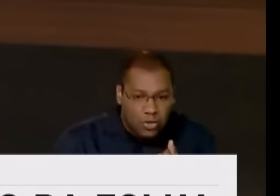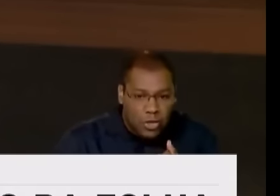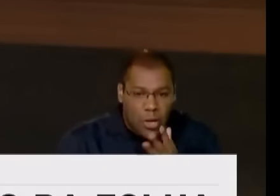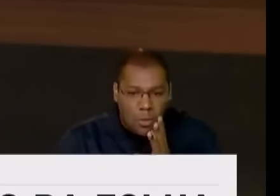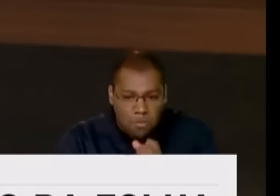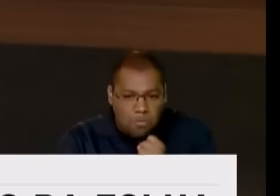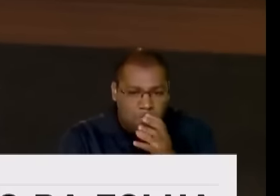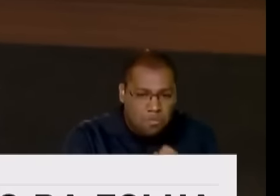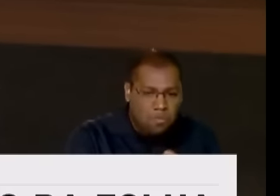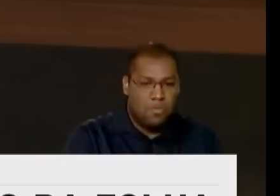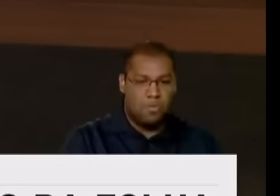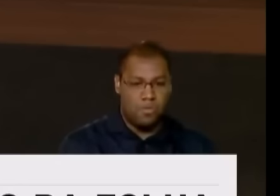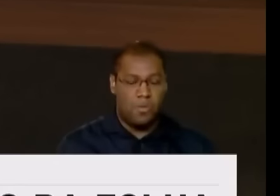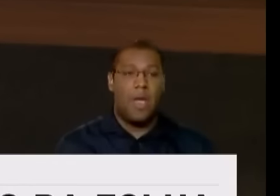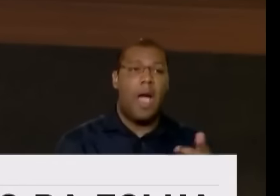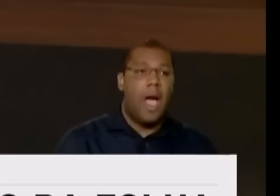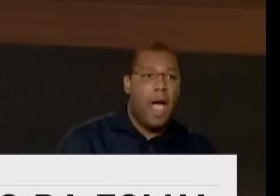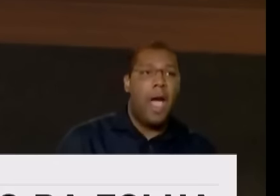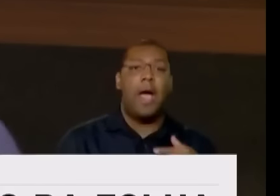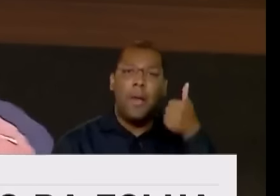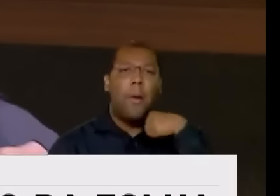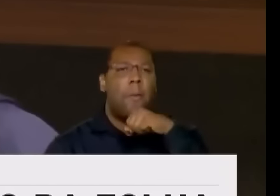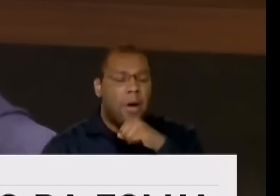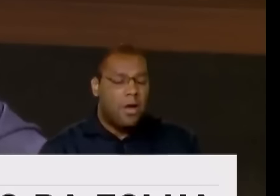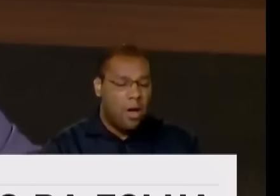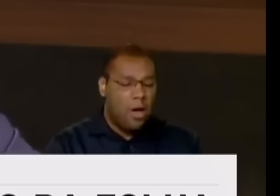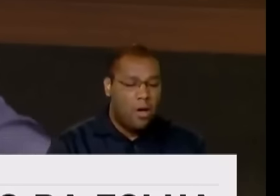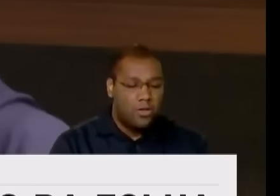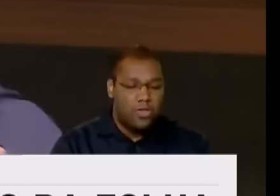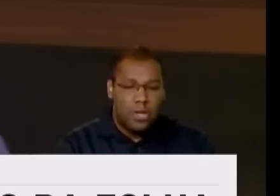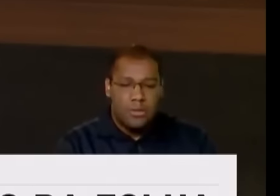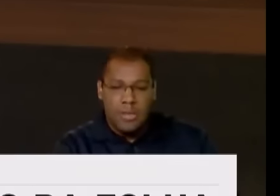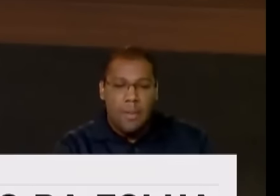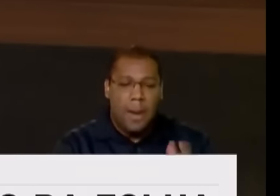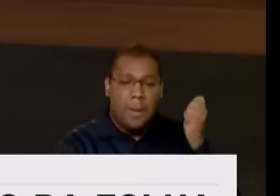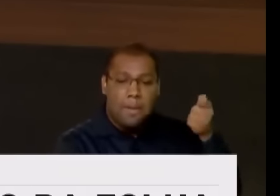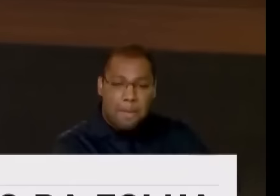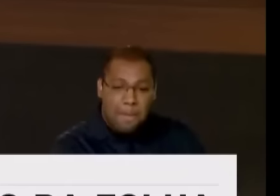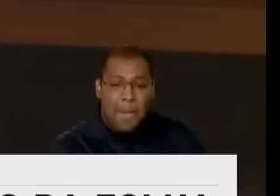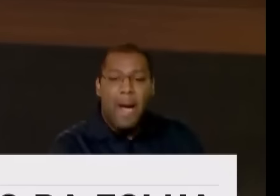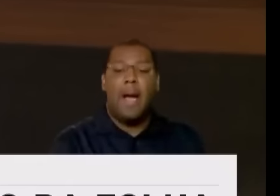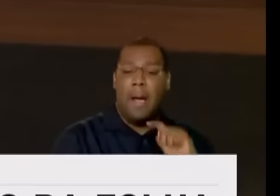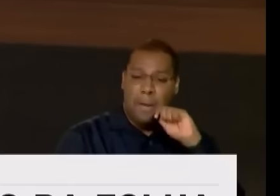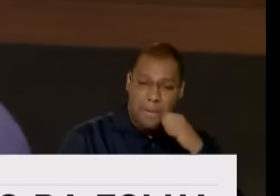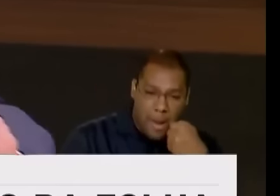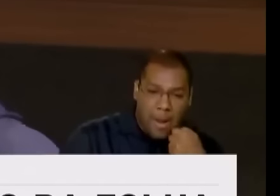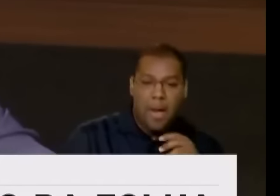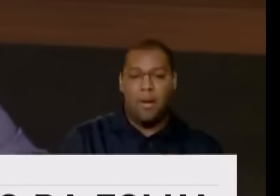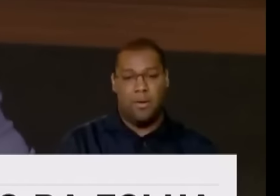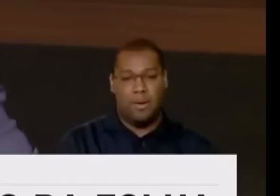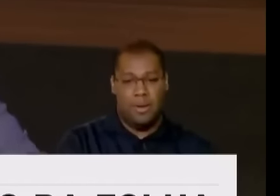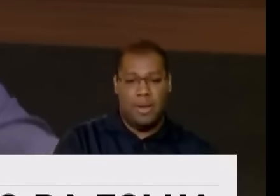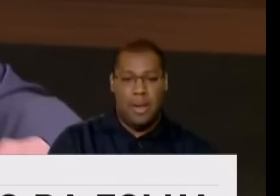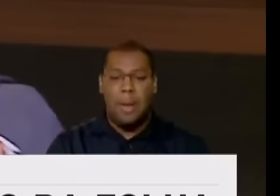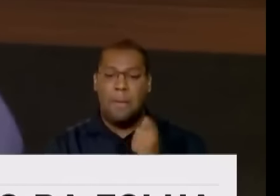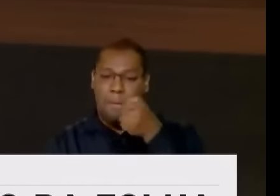e ela falava, isso aqui é para pagar a padaria, isso aqui é para pagar o bar, isso aqui é para pagar não sei das contas, isso aqui é para pagar a conta